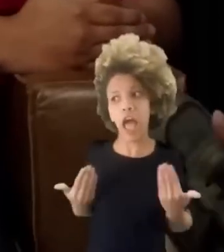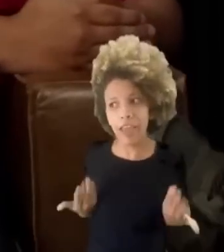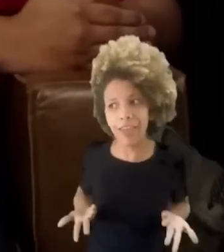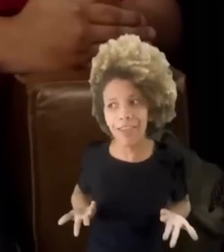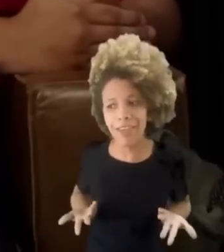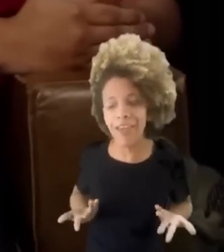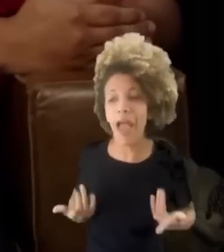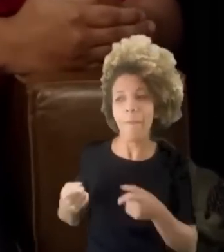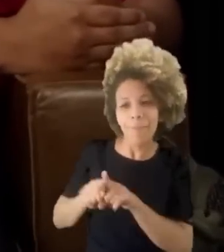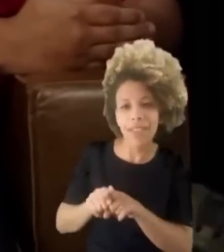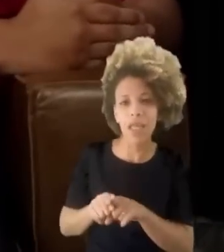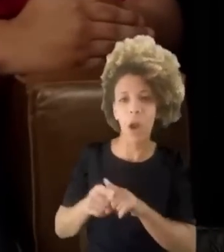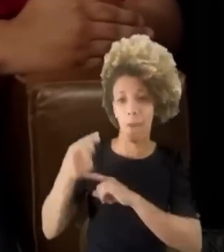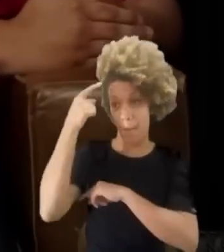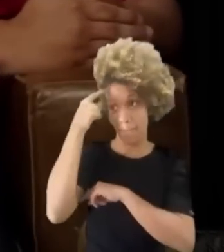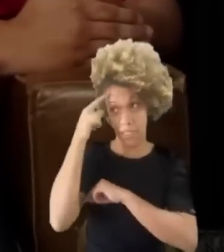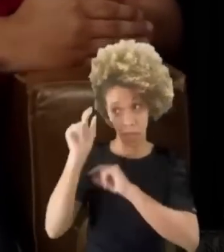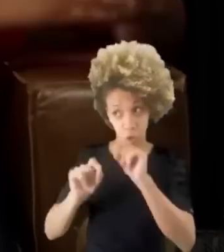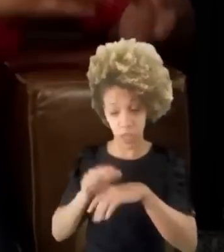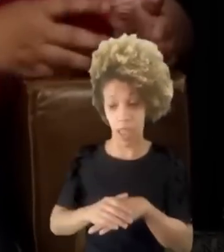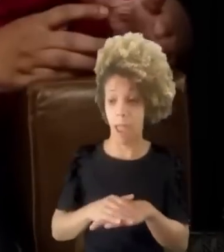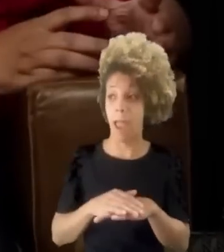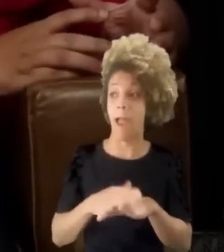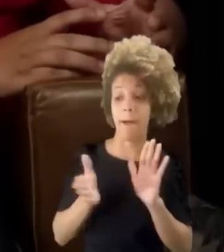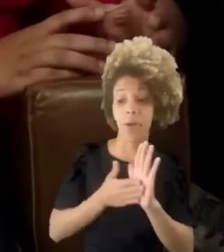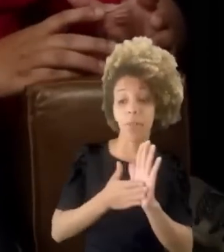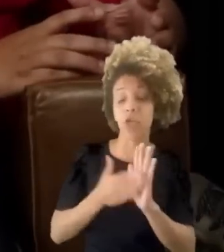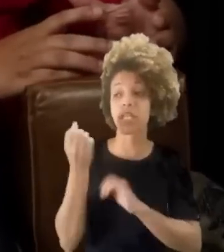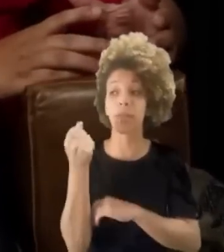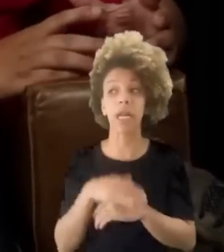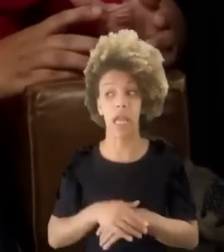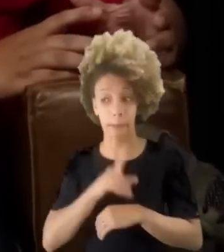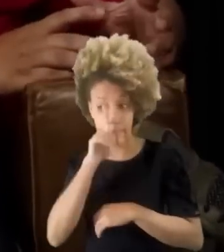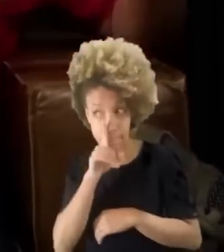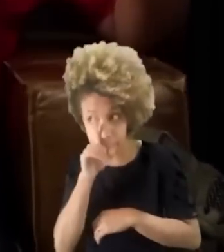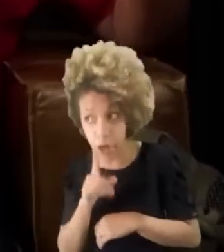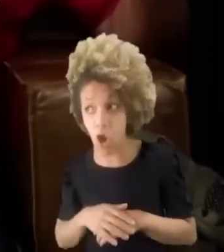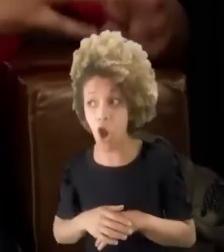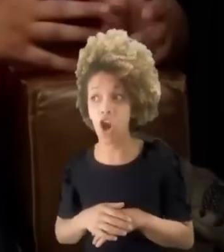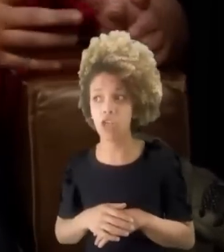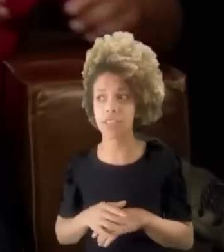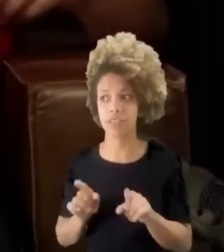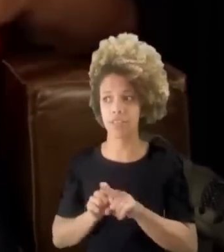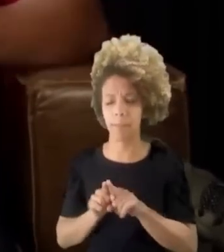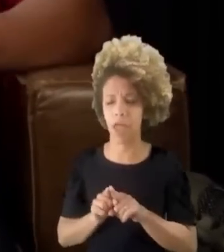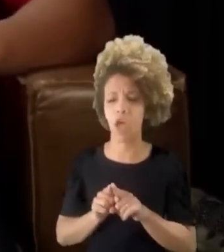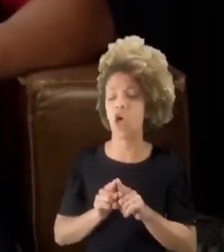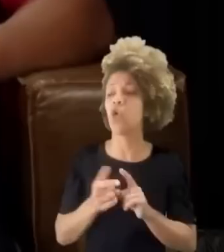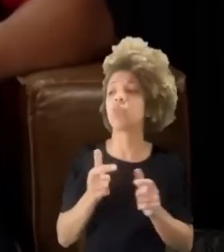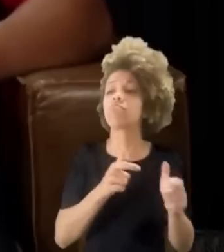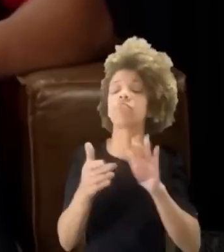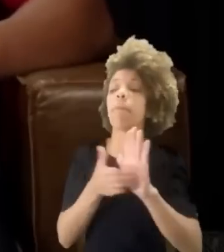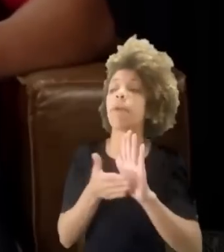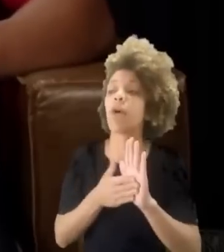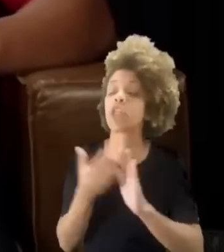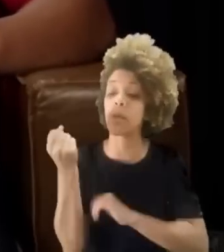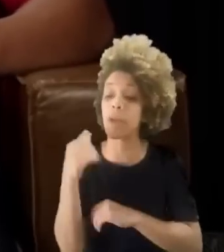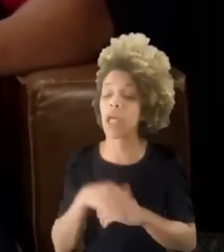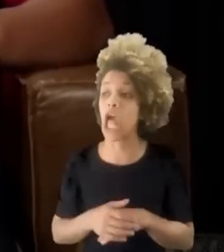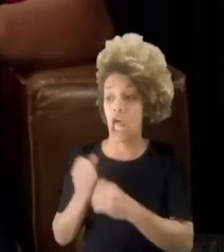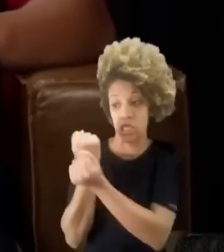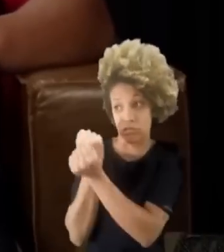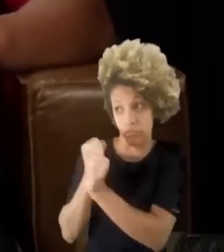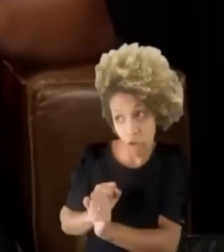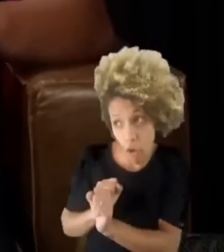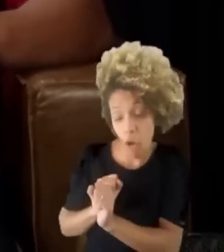aí parça Então o meu pensamento é o seguinte a ideia branca ela é perigosa mano a ideia branca ela é destrutiva não tem um lugar onde a ideia branca com aquela ela passou